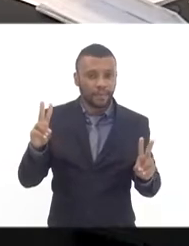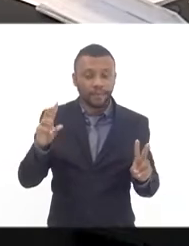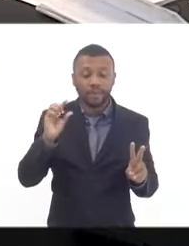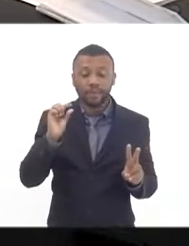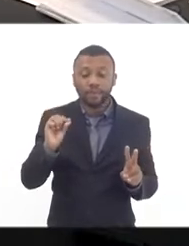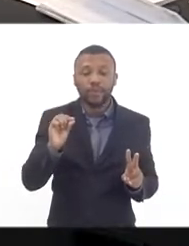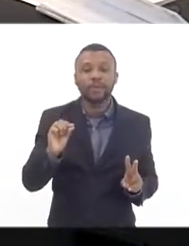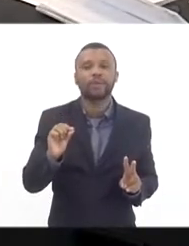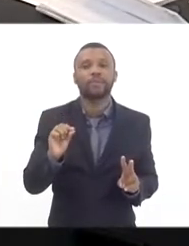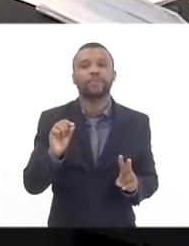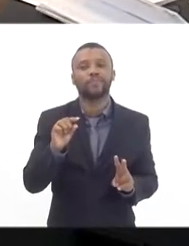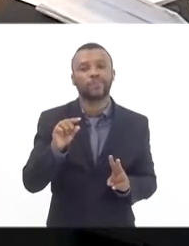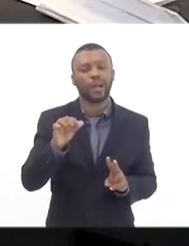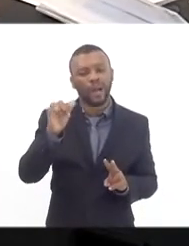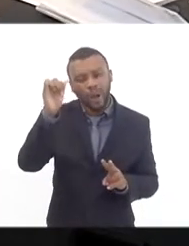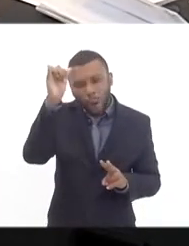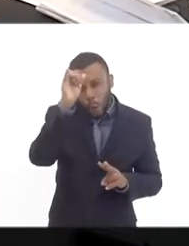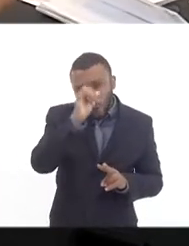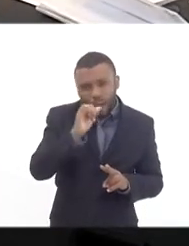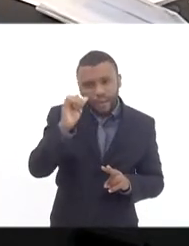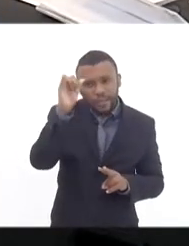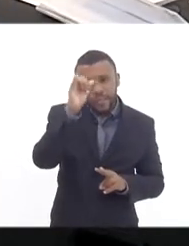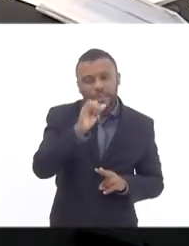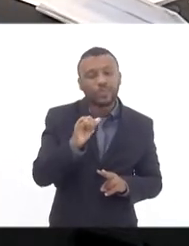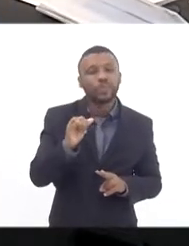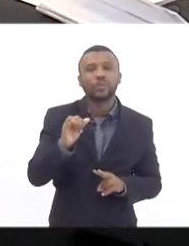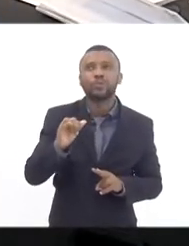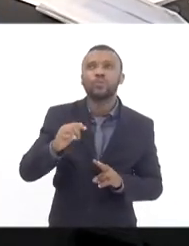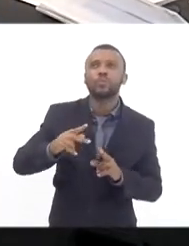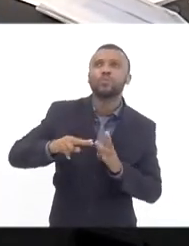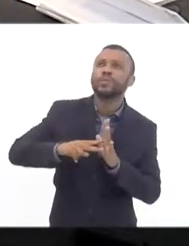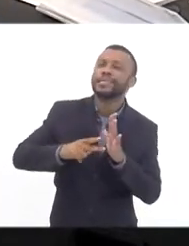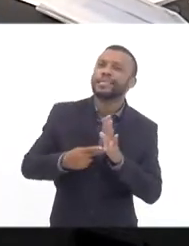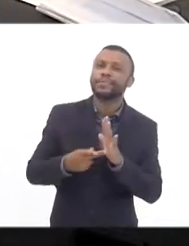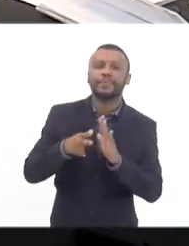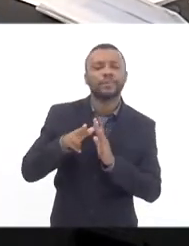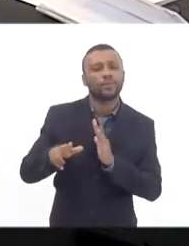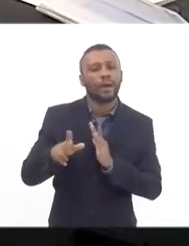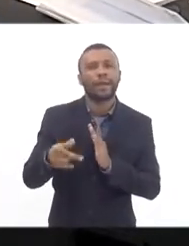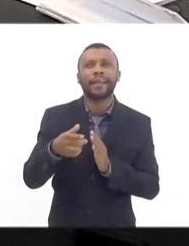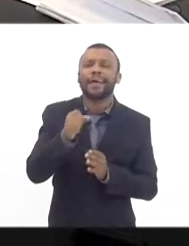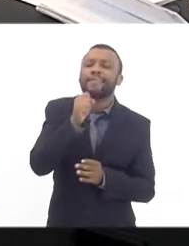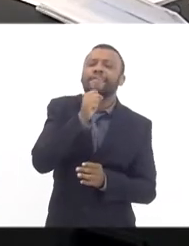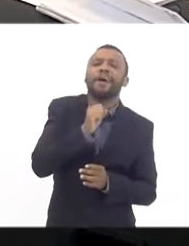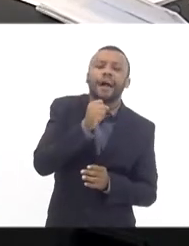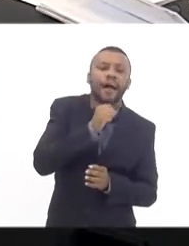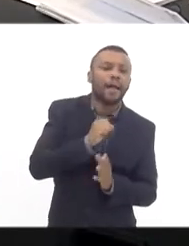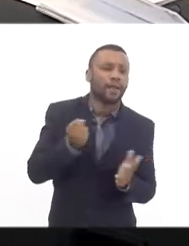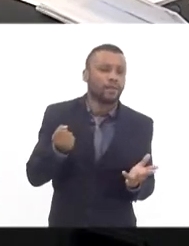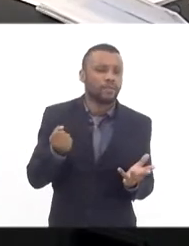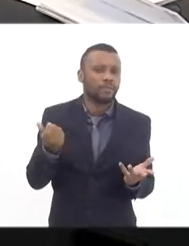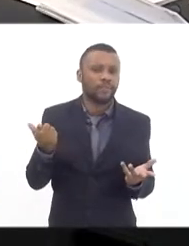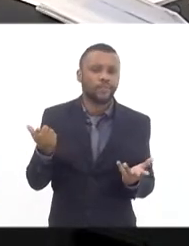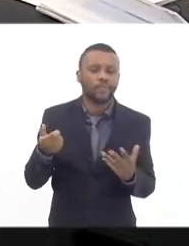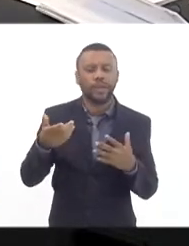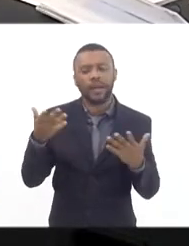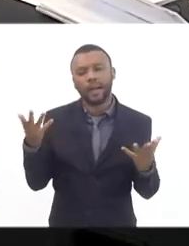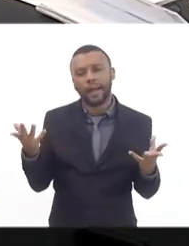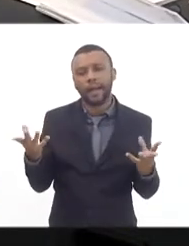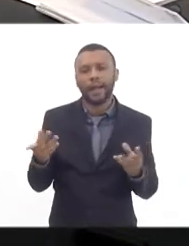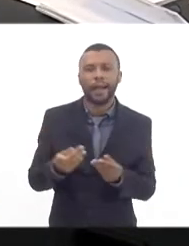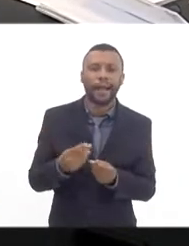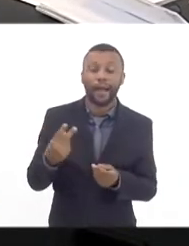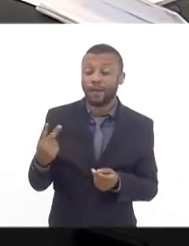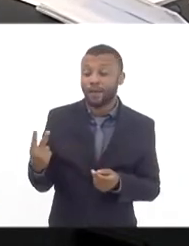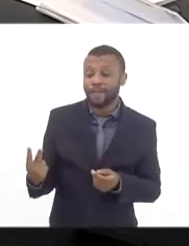que o antigo não quer dizer que ele é velho. Porque, se ele é velho, não vão, né, dar o